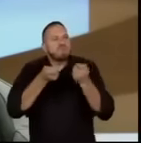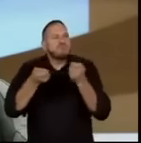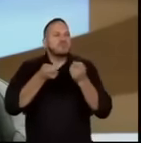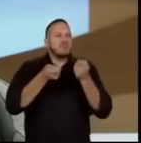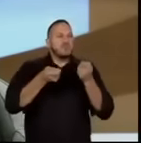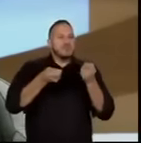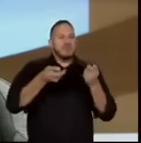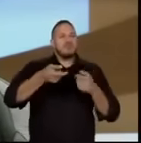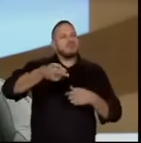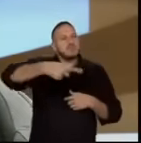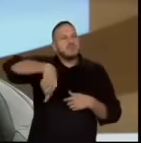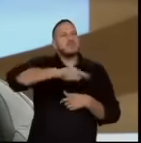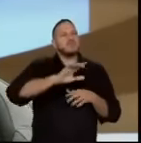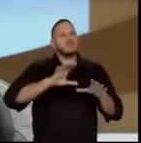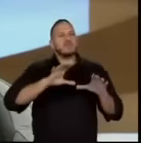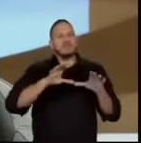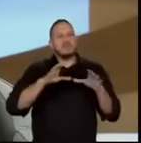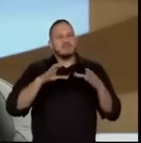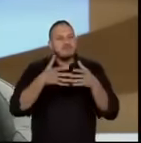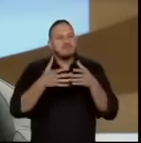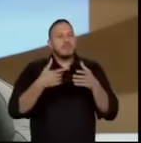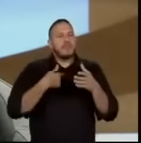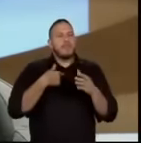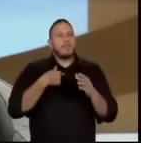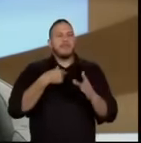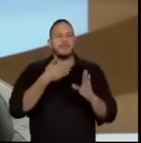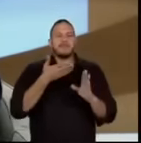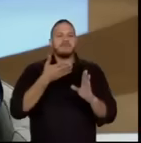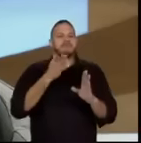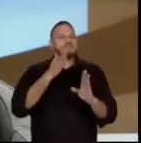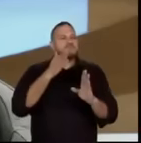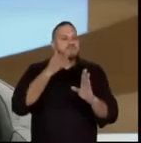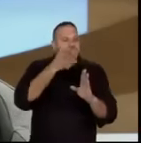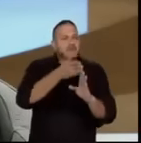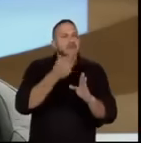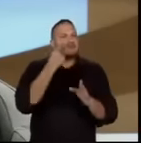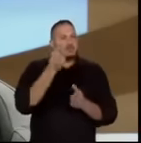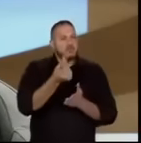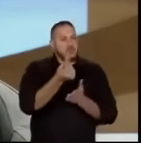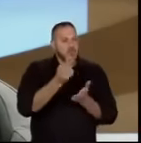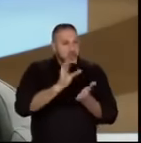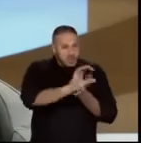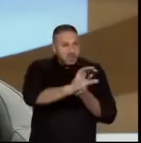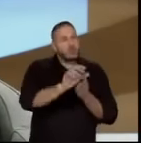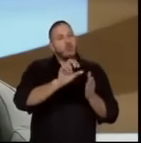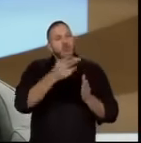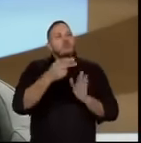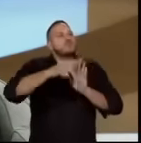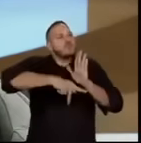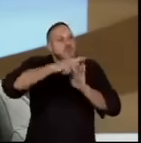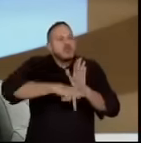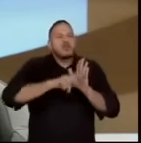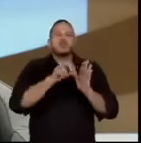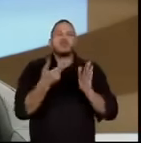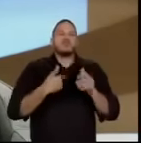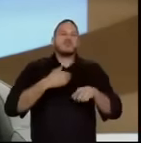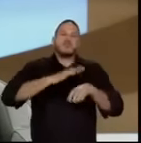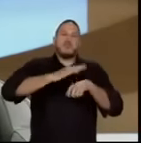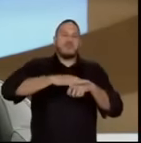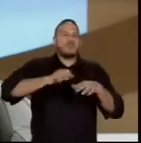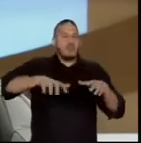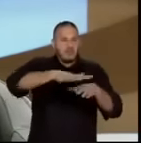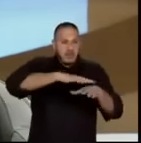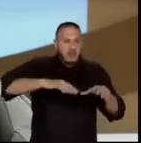participação nos destinos ou da atribuição das verbas ou dos projetos ou daquilo que se faz no âmbito do